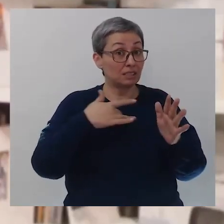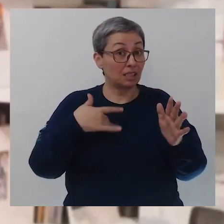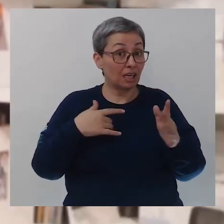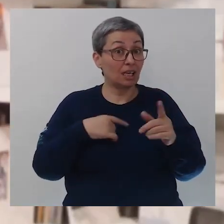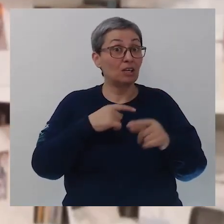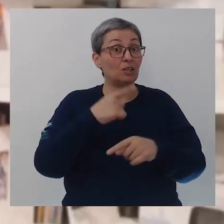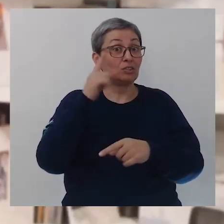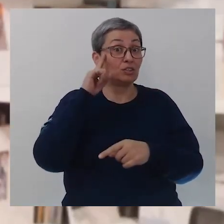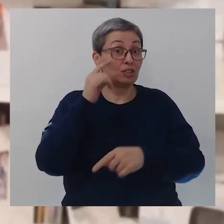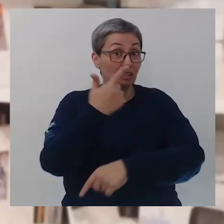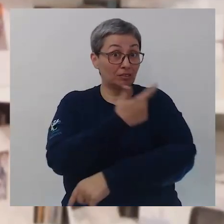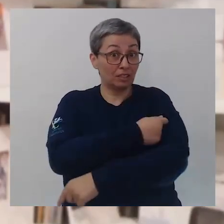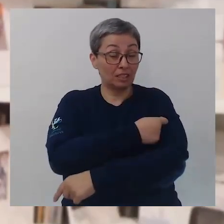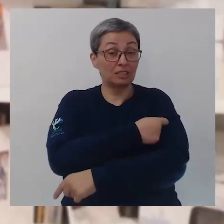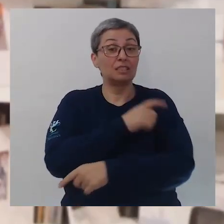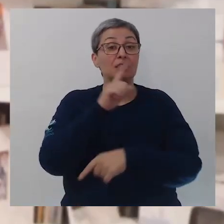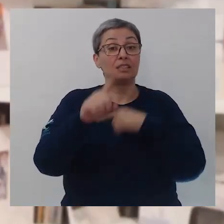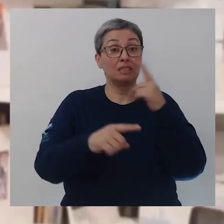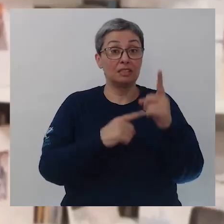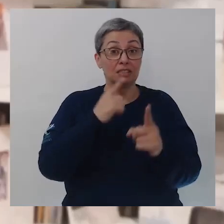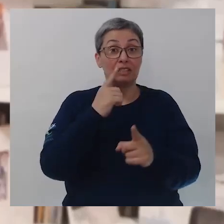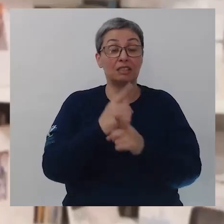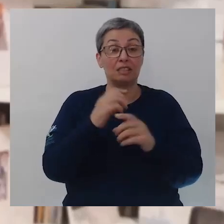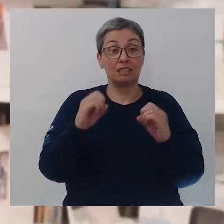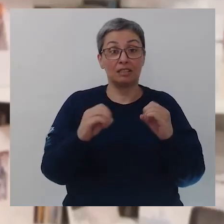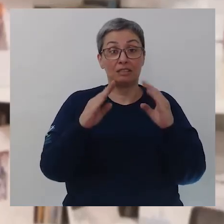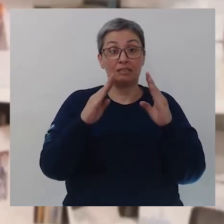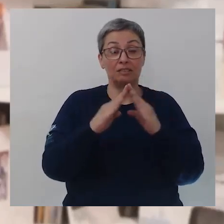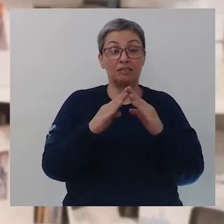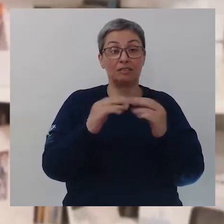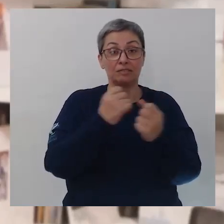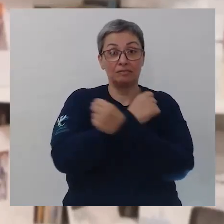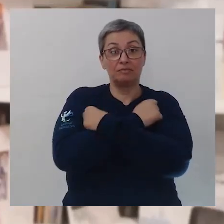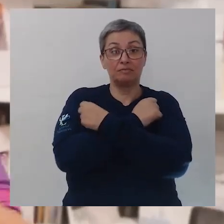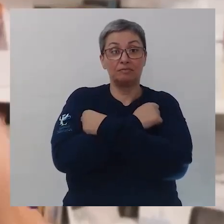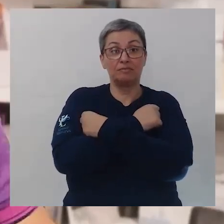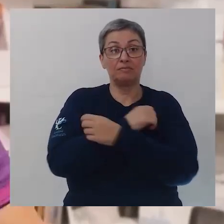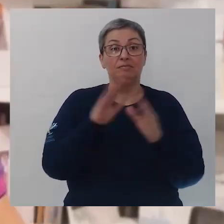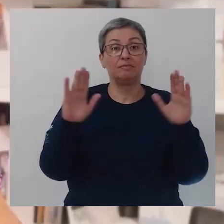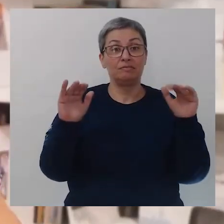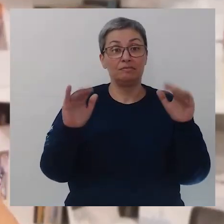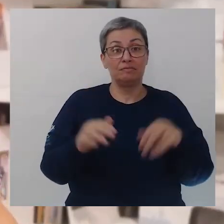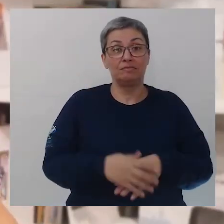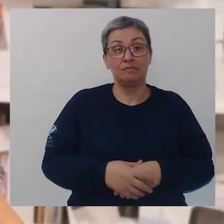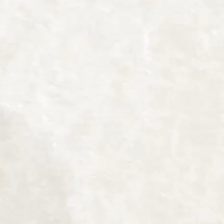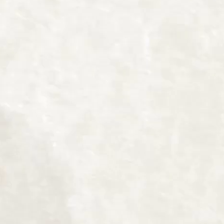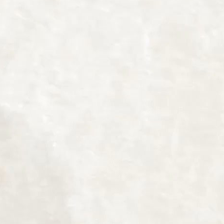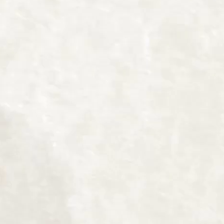calendário de vacina. Vejo vocês no próximo programa. Um grande abraço. Até lá.